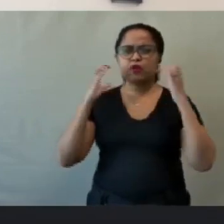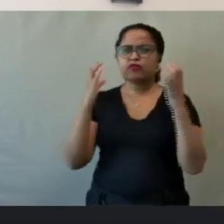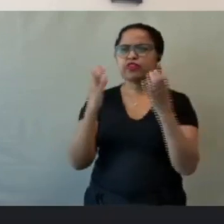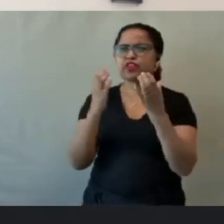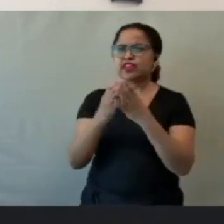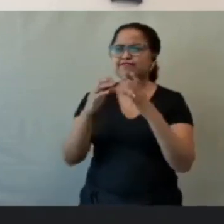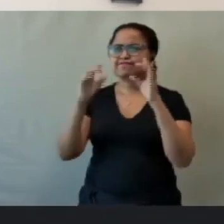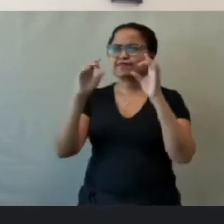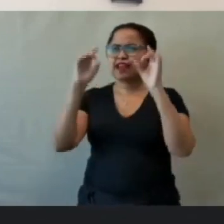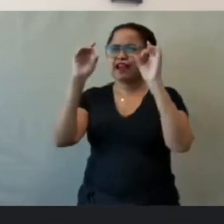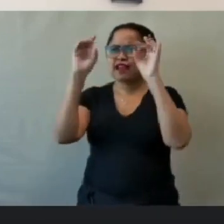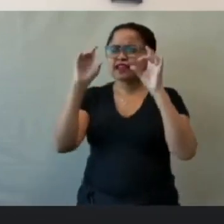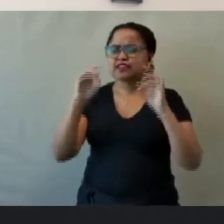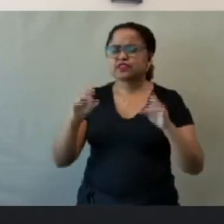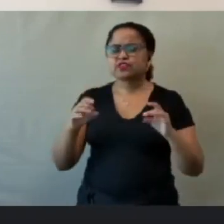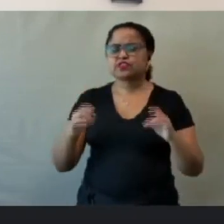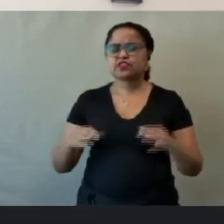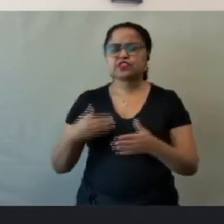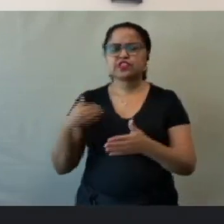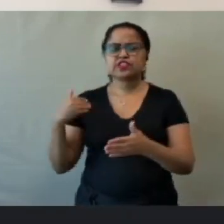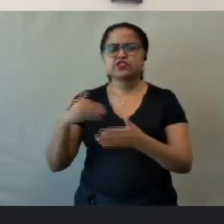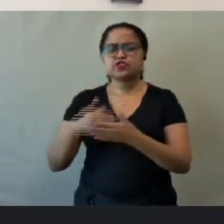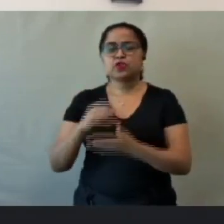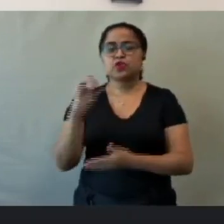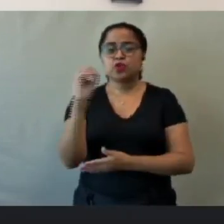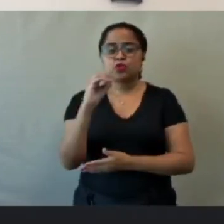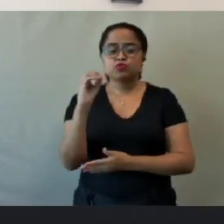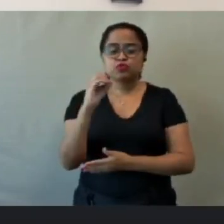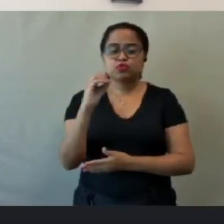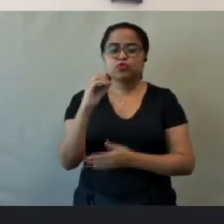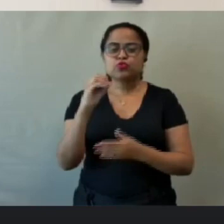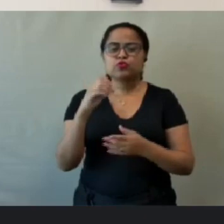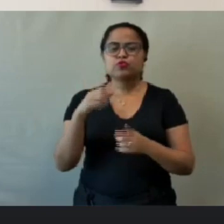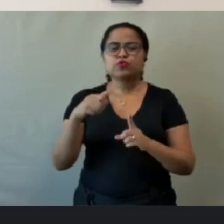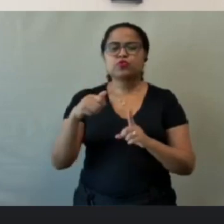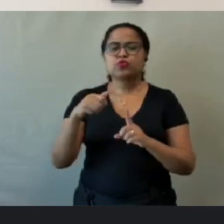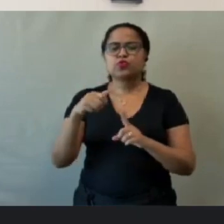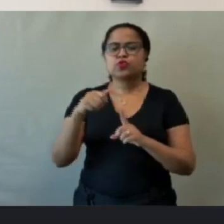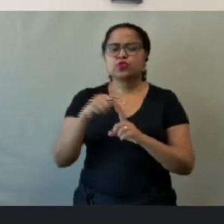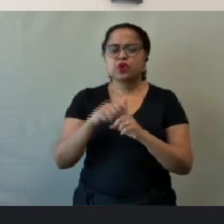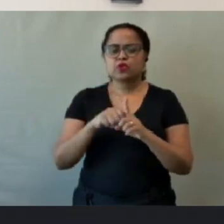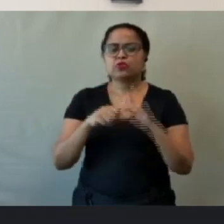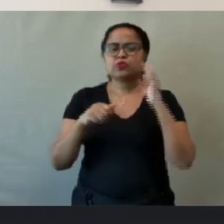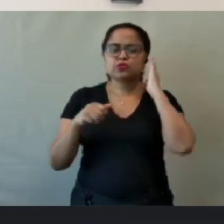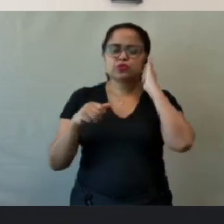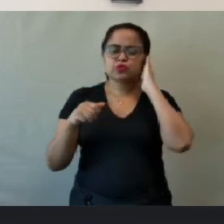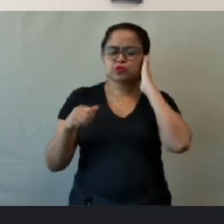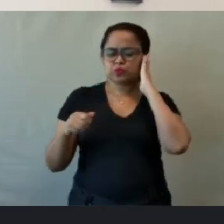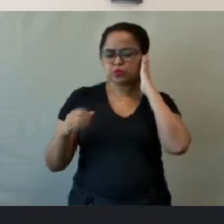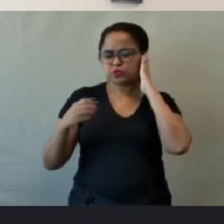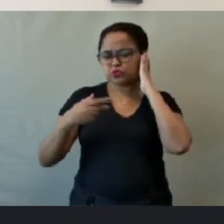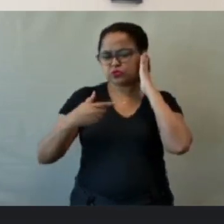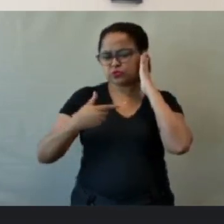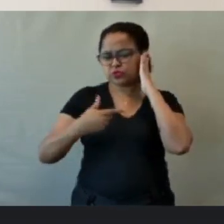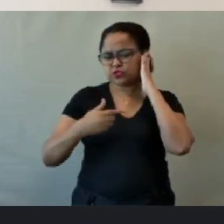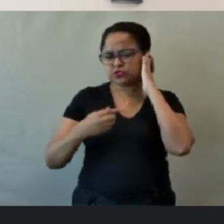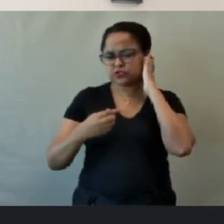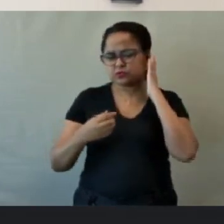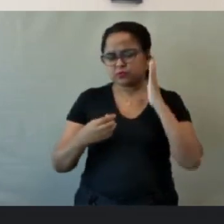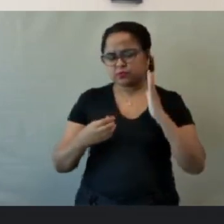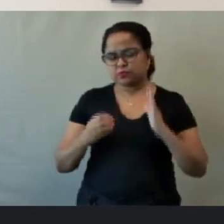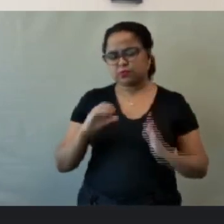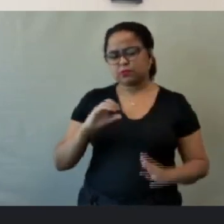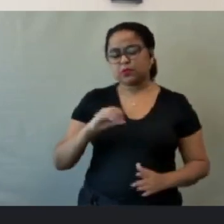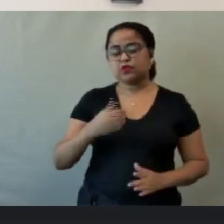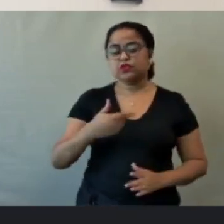que iniciou em outubro do ano passado, né? A etapa estadual aconteceu nos 27 estados da federação, mais